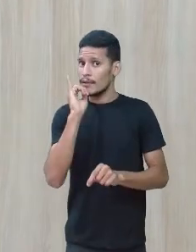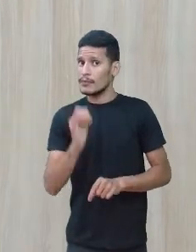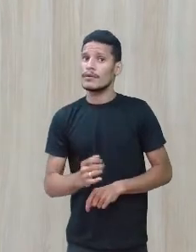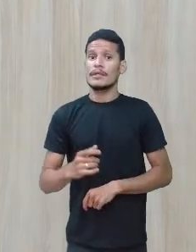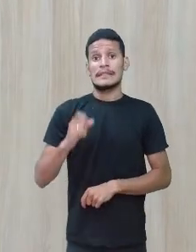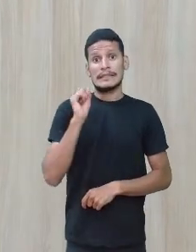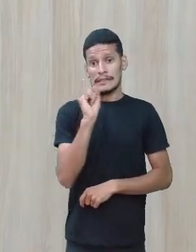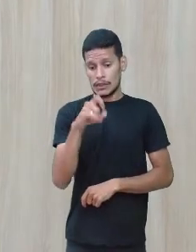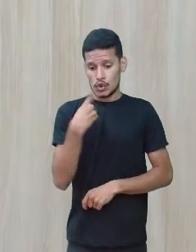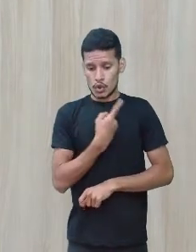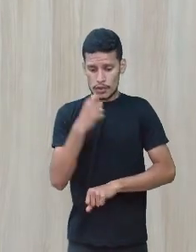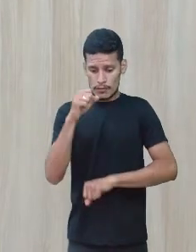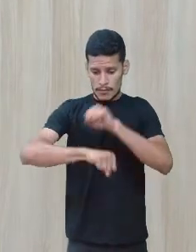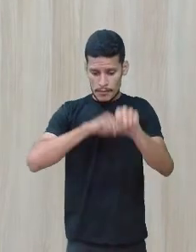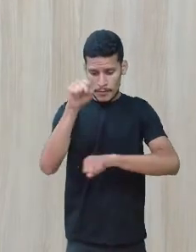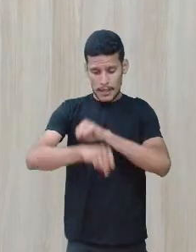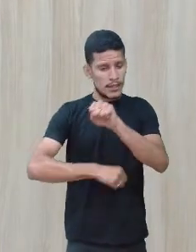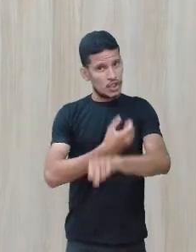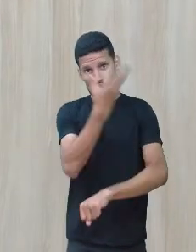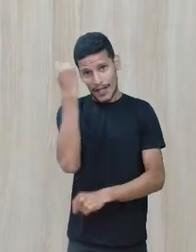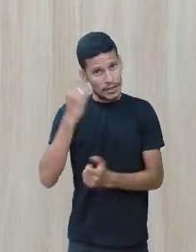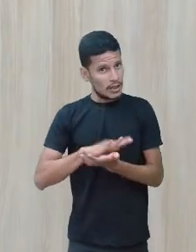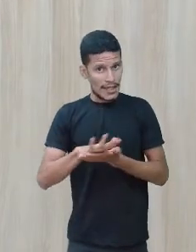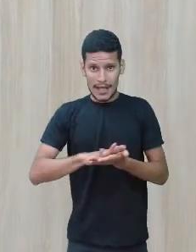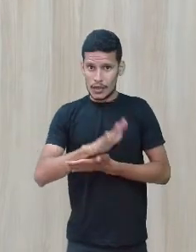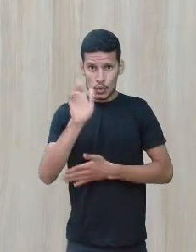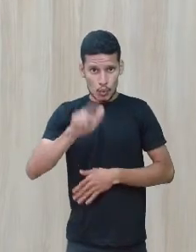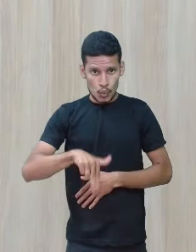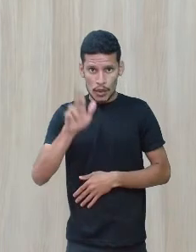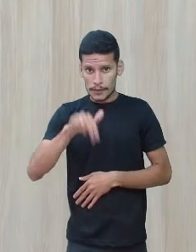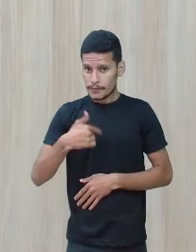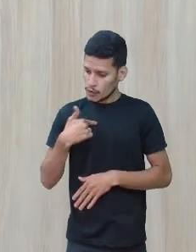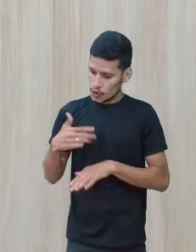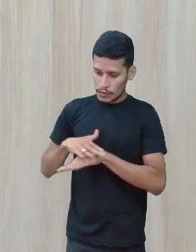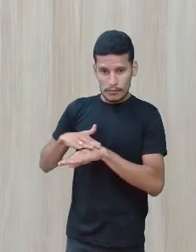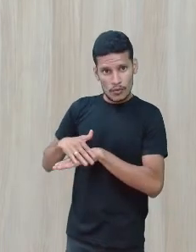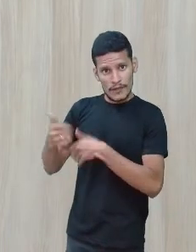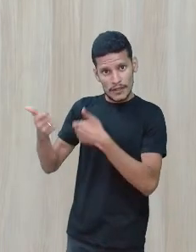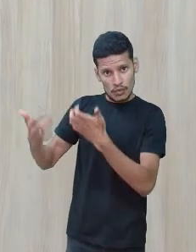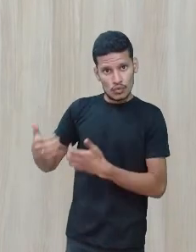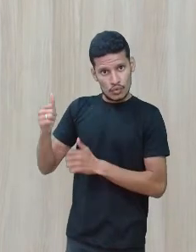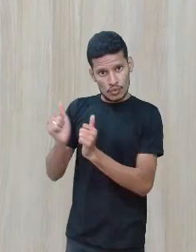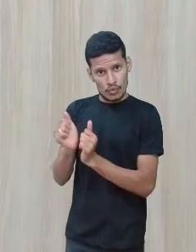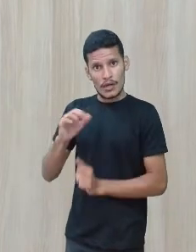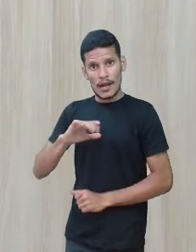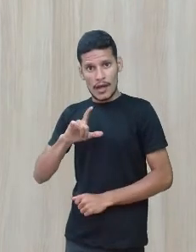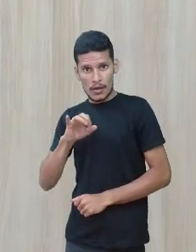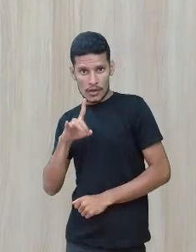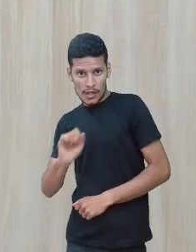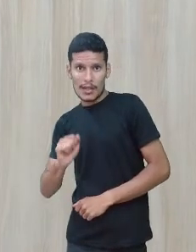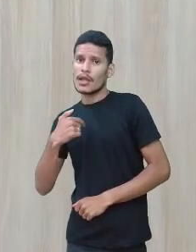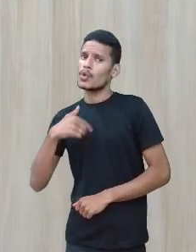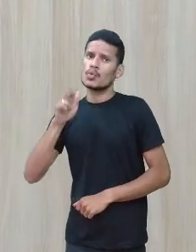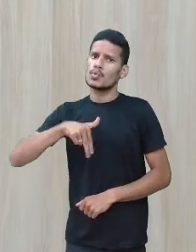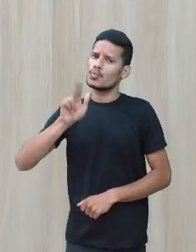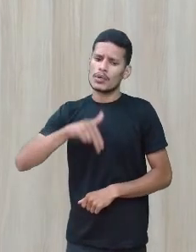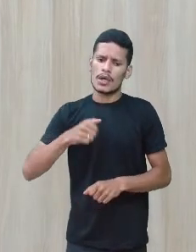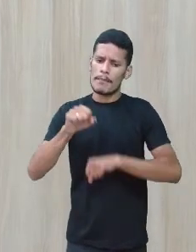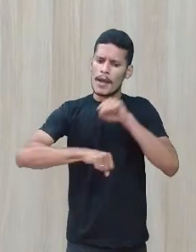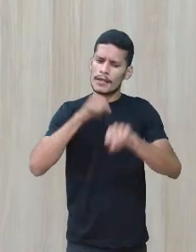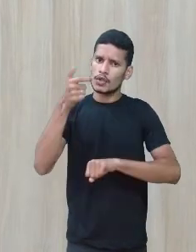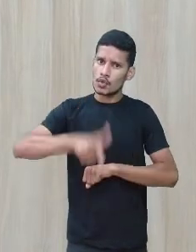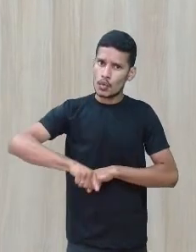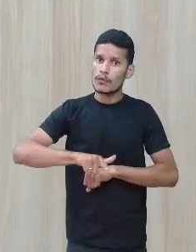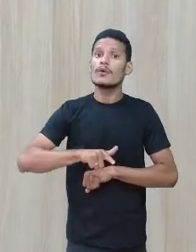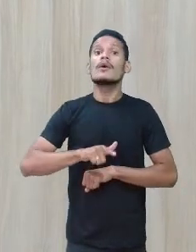a gente aprende a andar de bicicleta e nunca mais esquece. Eu estava comentando com o Cláudio esses dias sobre isso, inclusive, que eu nunca mais andei de bike, tô doido para andar de bike de